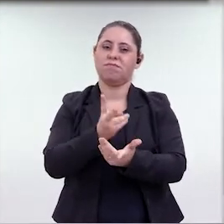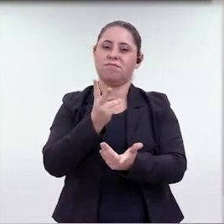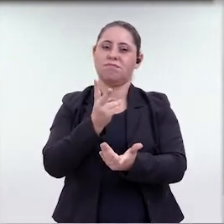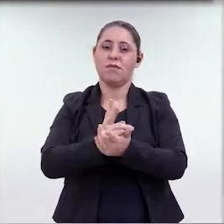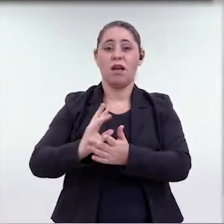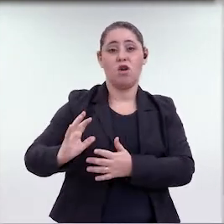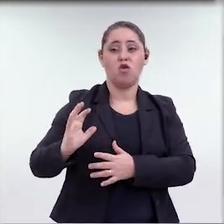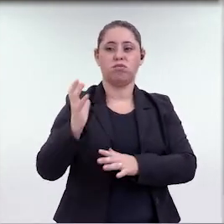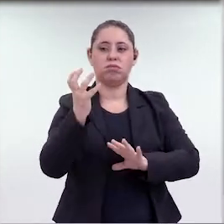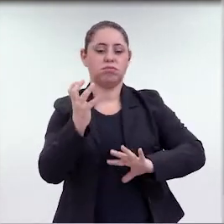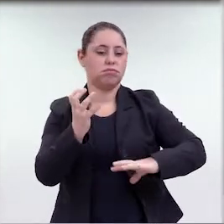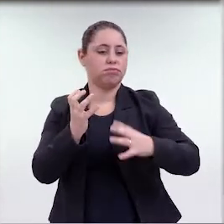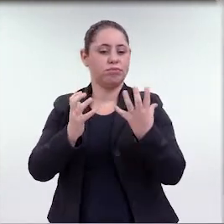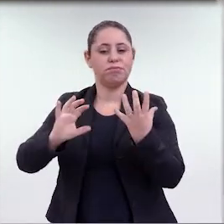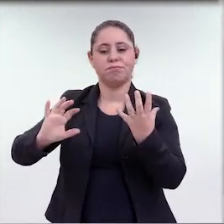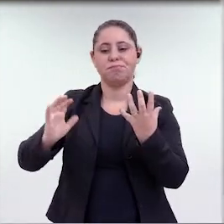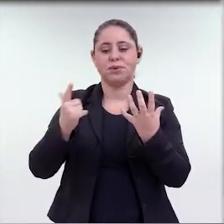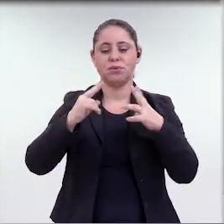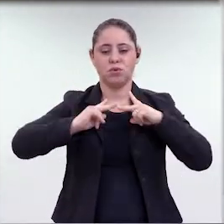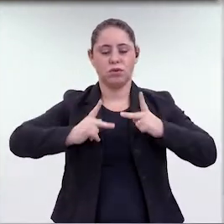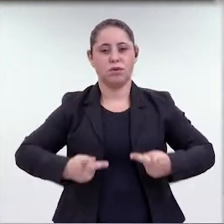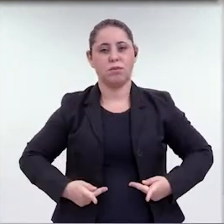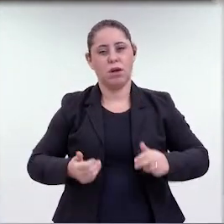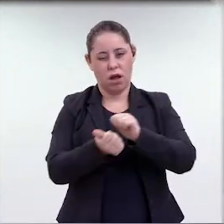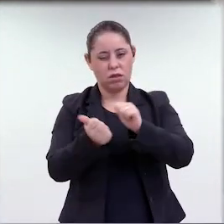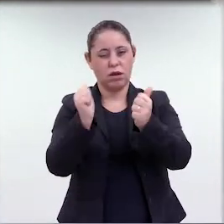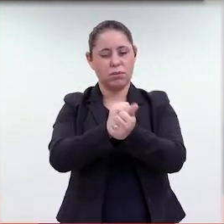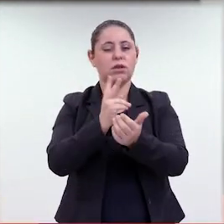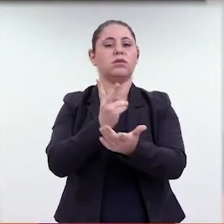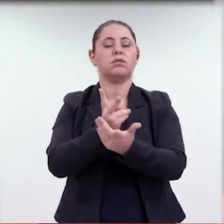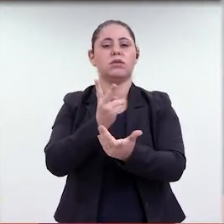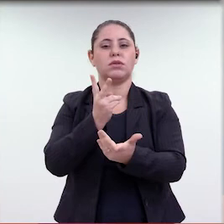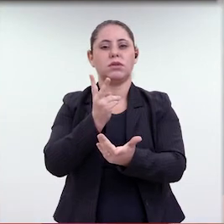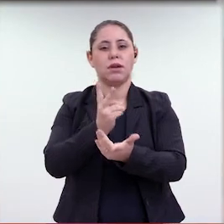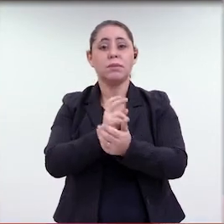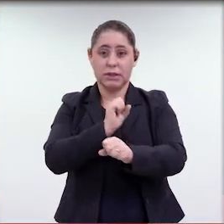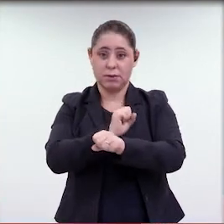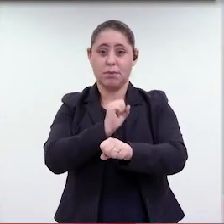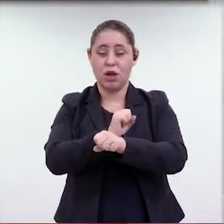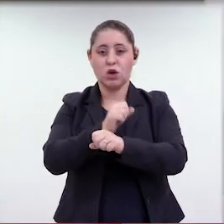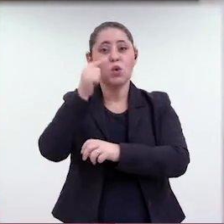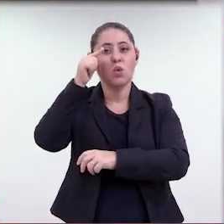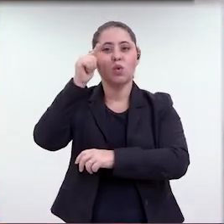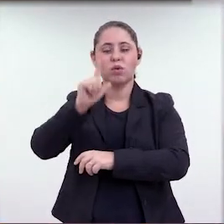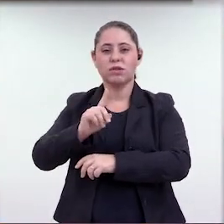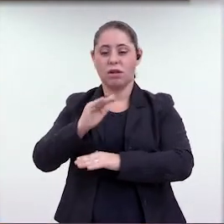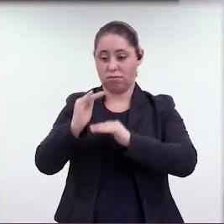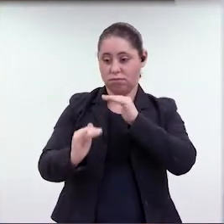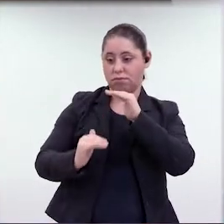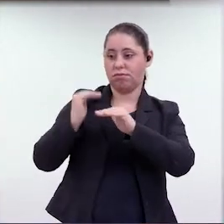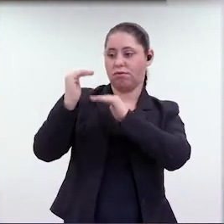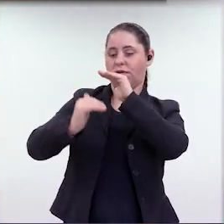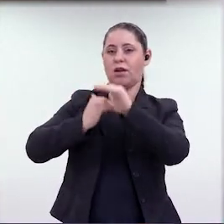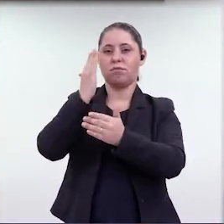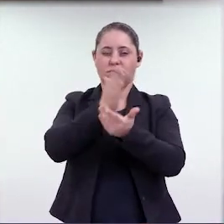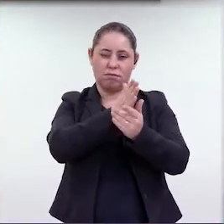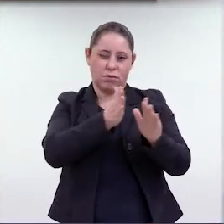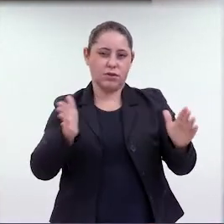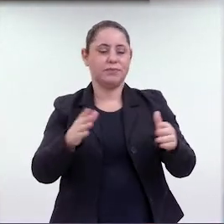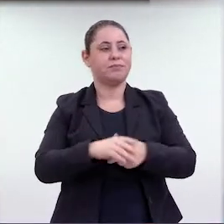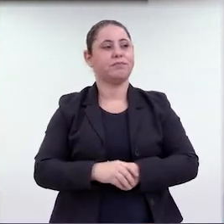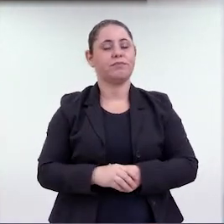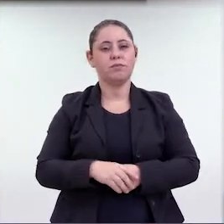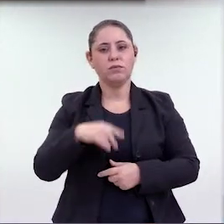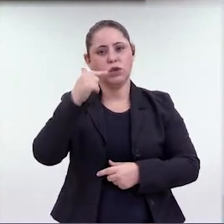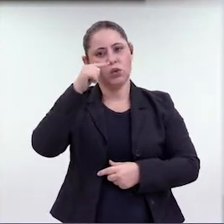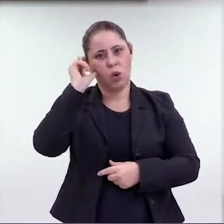ser humano, acaba se adaptando sempre, né? Eu espero que a gente consiga se adaptar e evoluir junto nesse processo. Não, e ontem eu fiquei muito